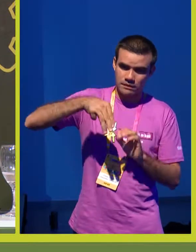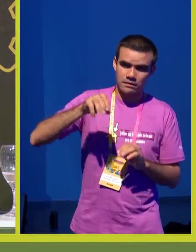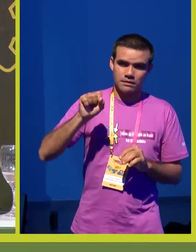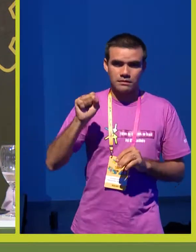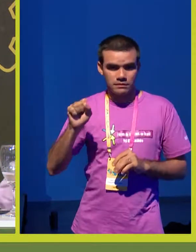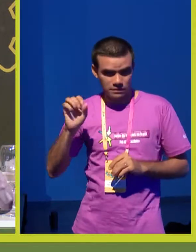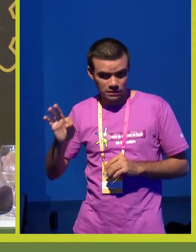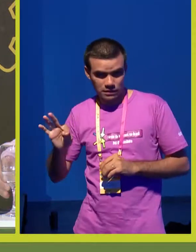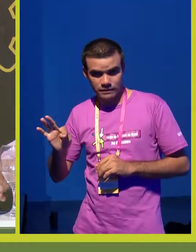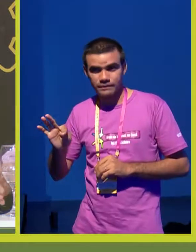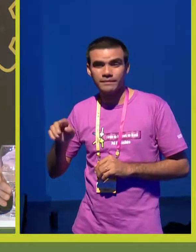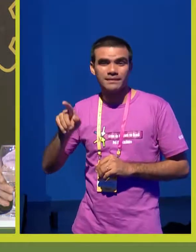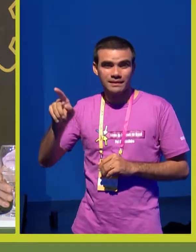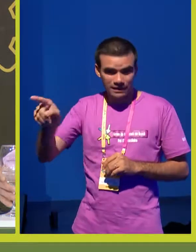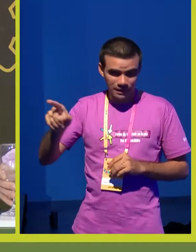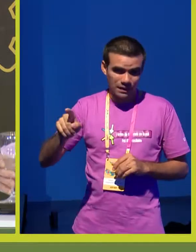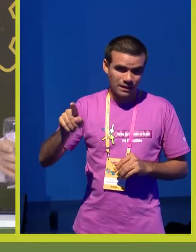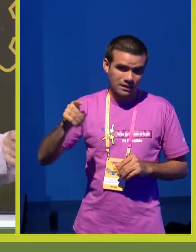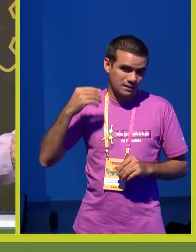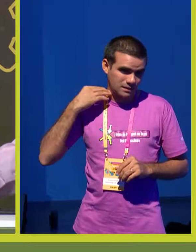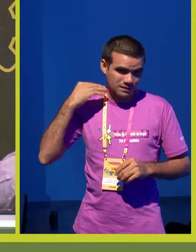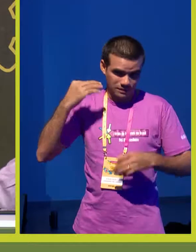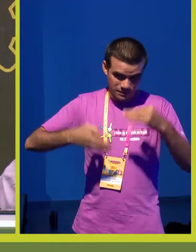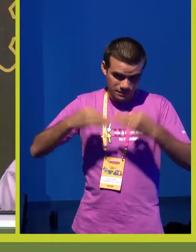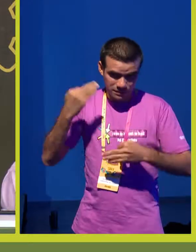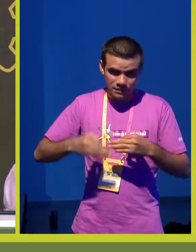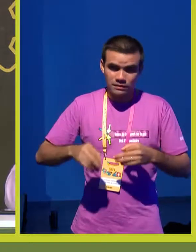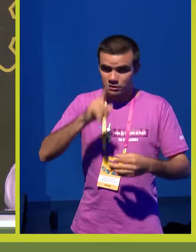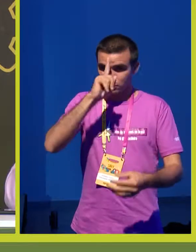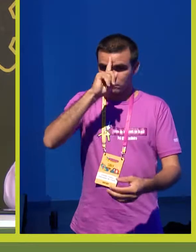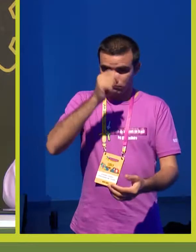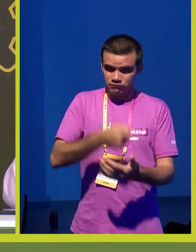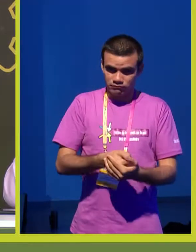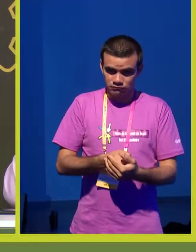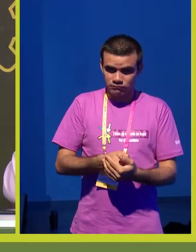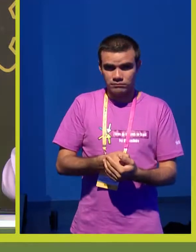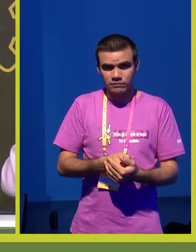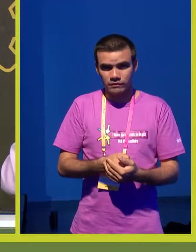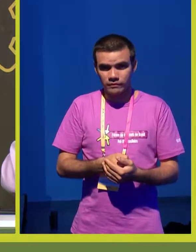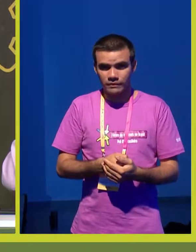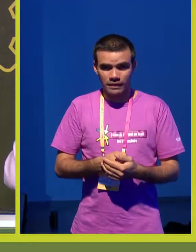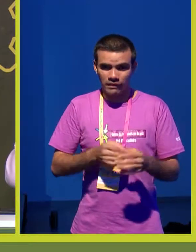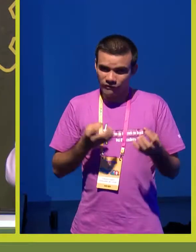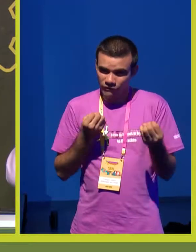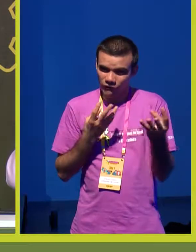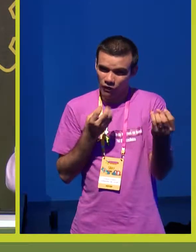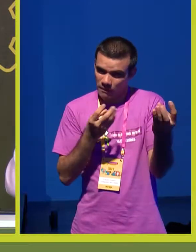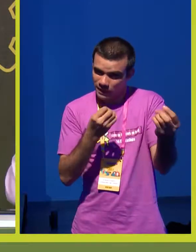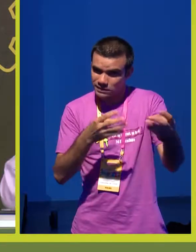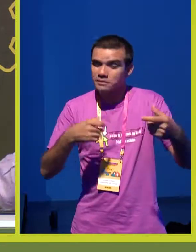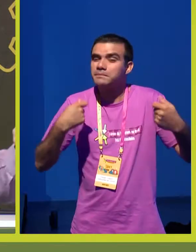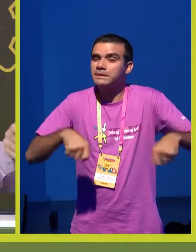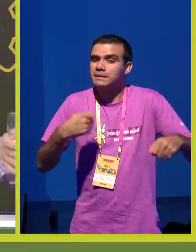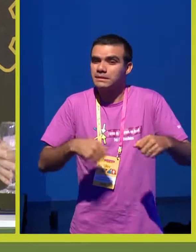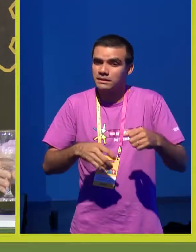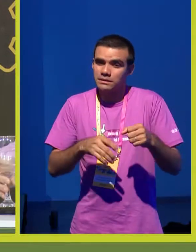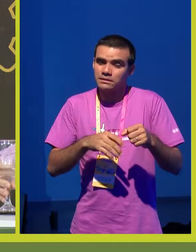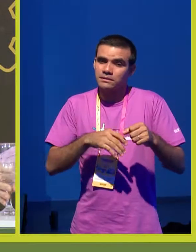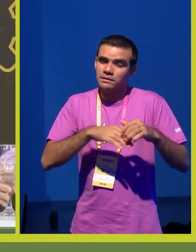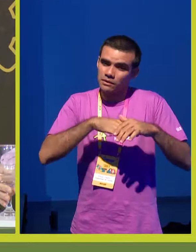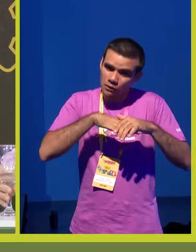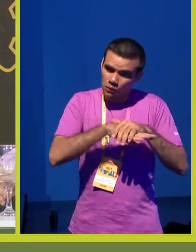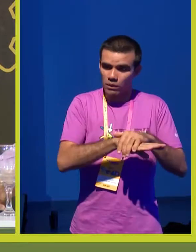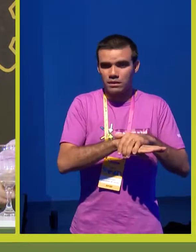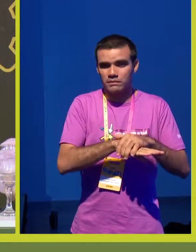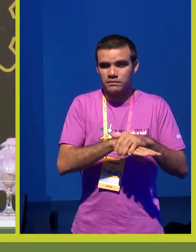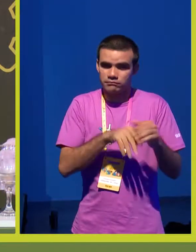reconheceu que os dados que identificam uma comunicação, que são os metadados, eles deveriam estar protegidos pelo direito à inviolabilidade